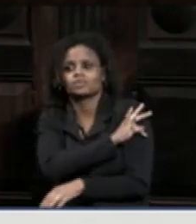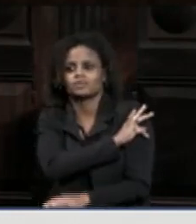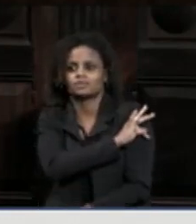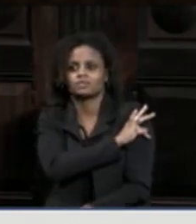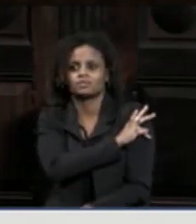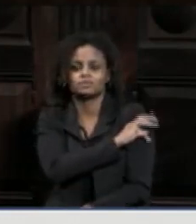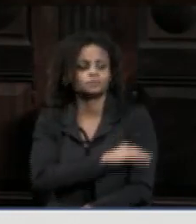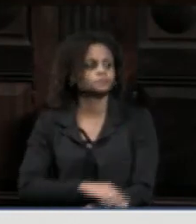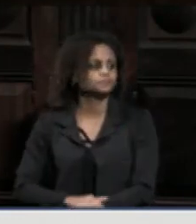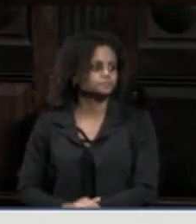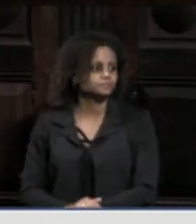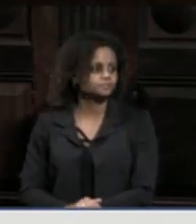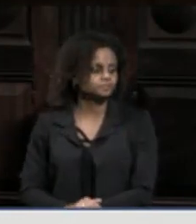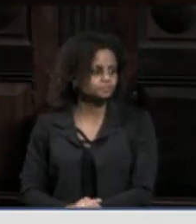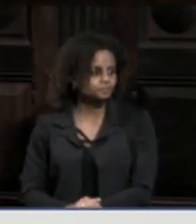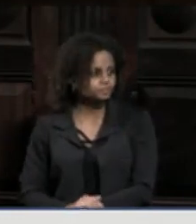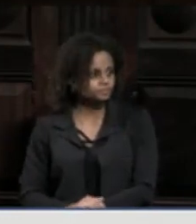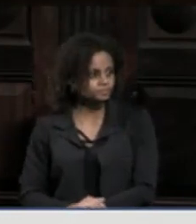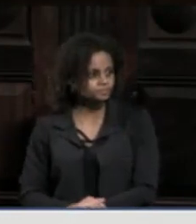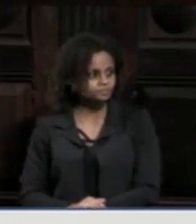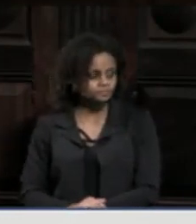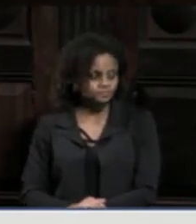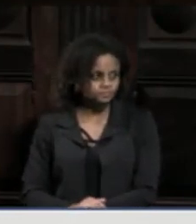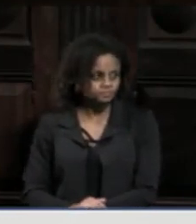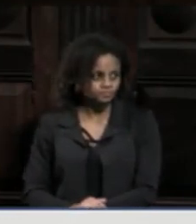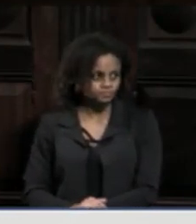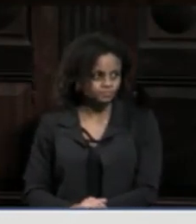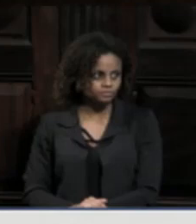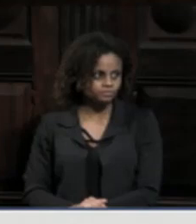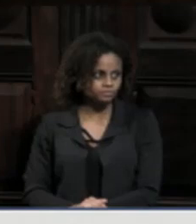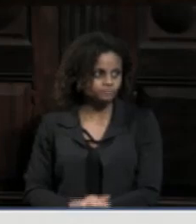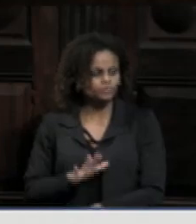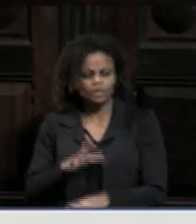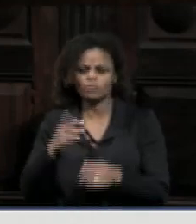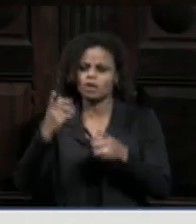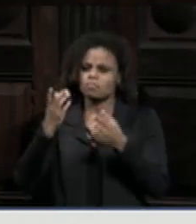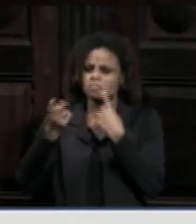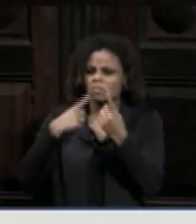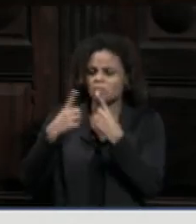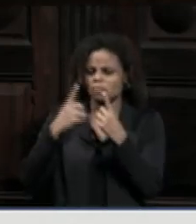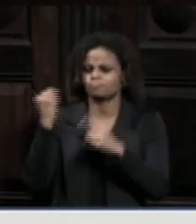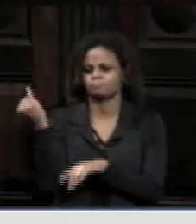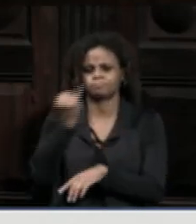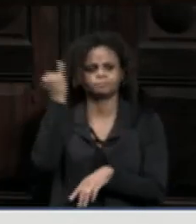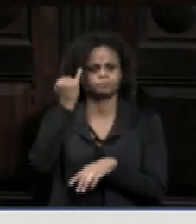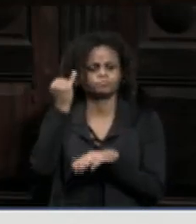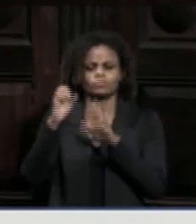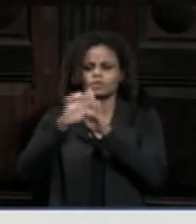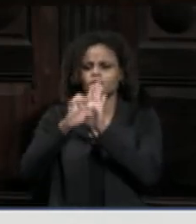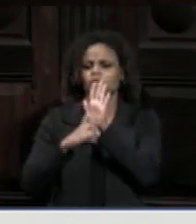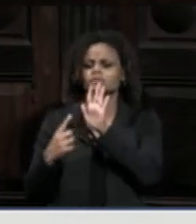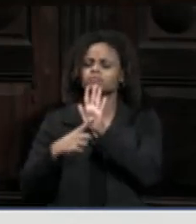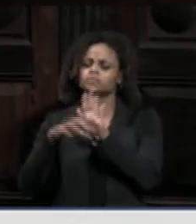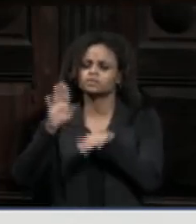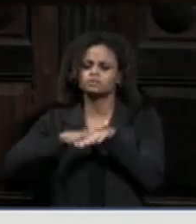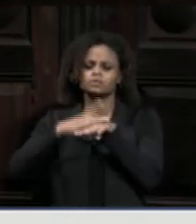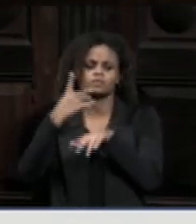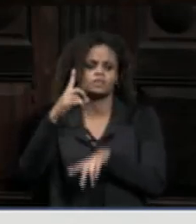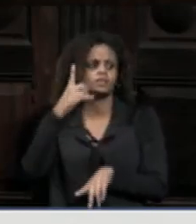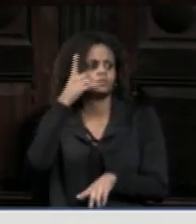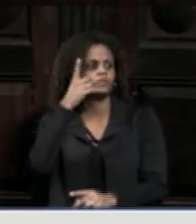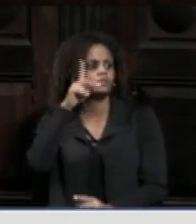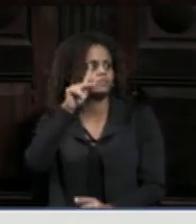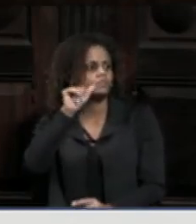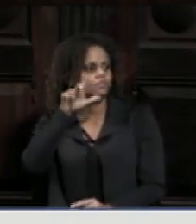de subsequentes, a formação técnica. Por isso, esse é um debate importante, com a emenda apresentada pelo deputado Paulo Ramos, que